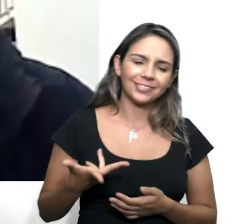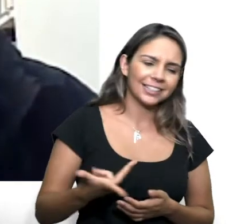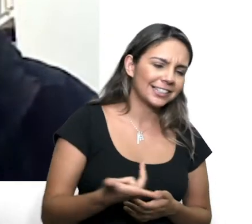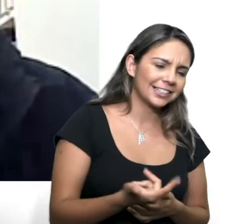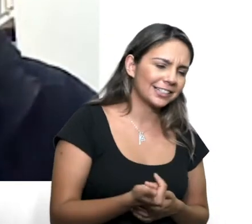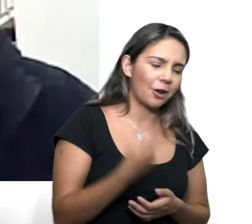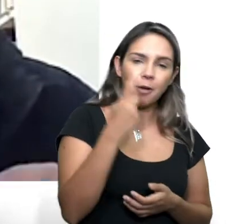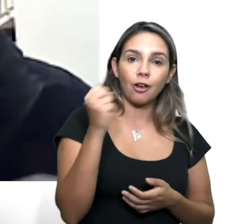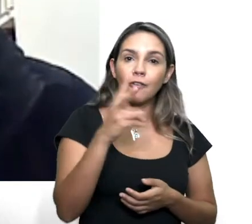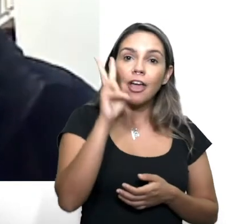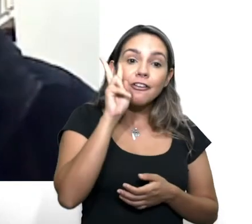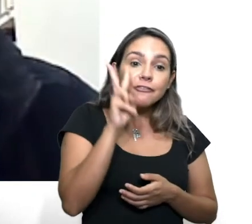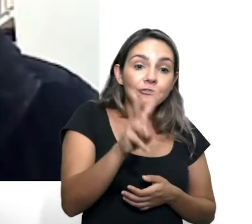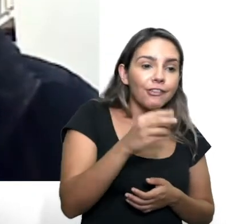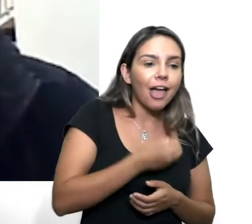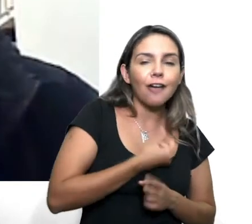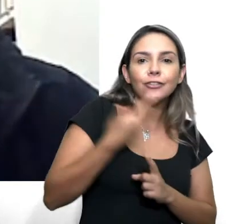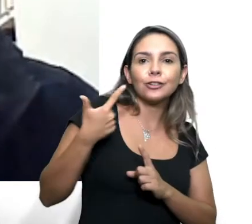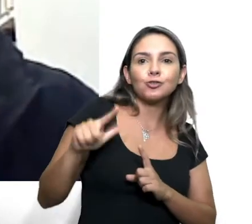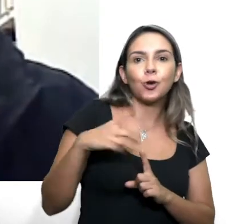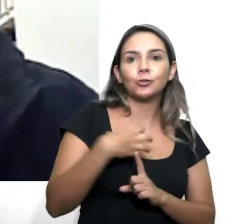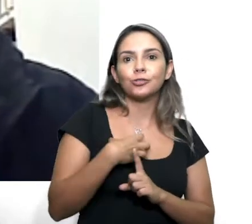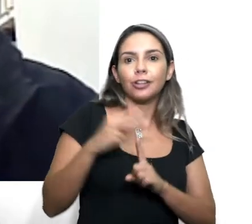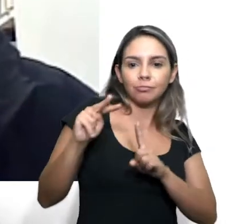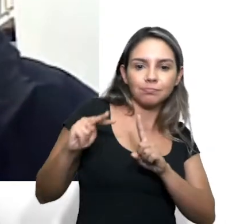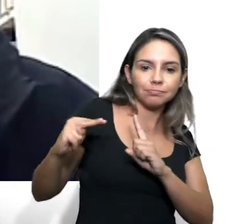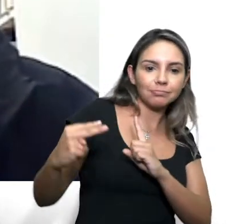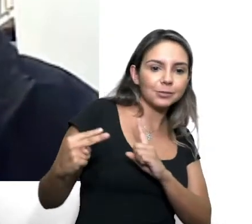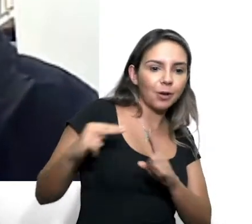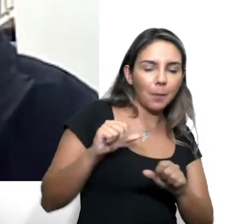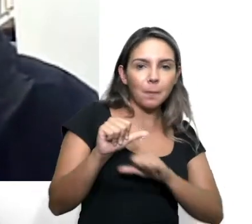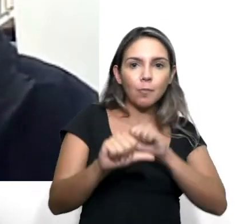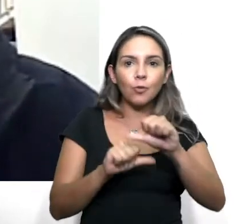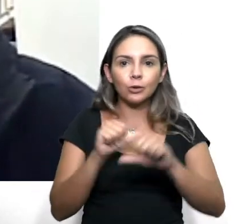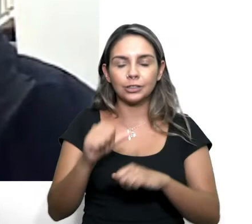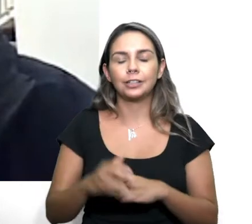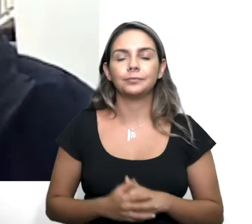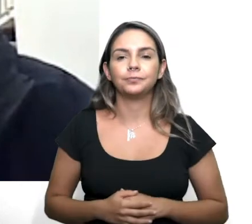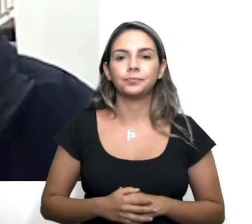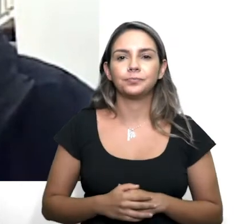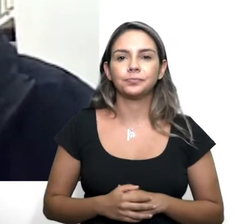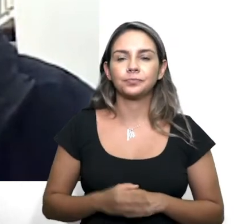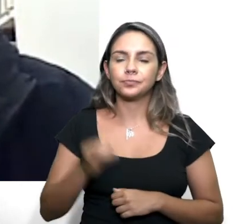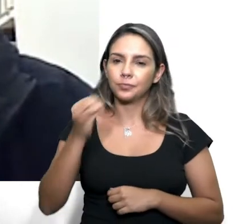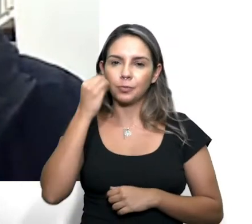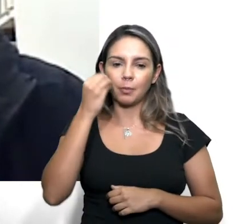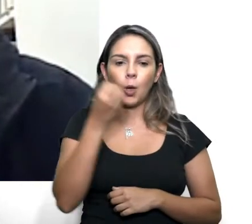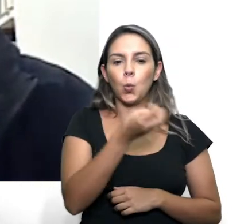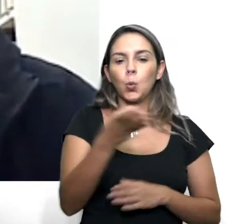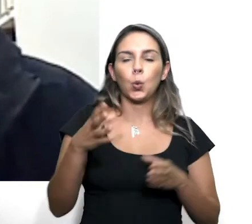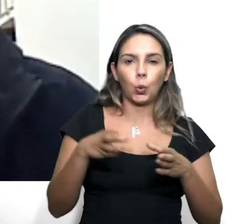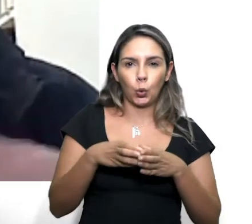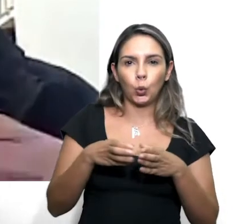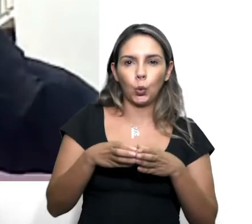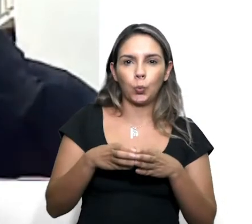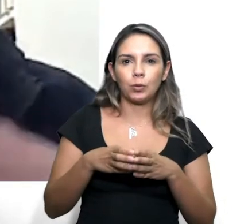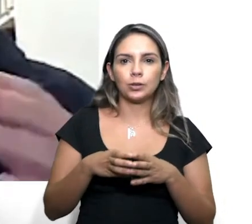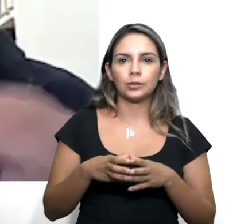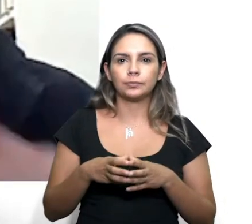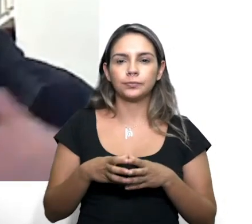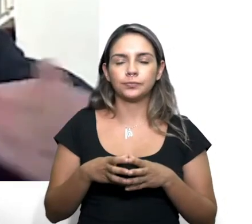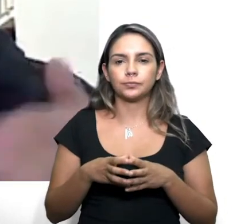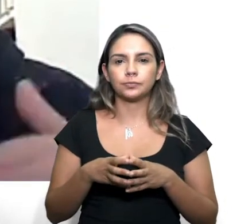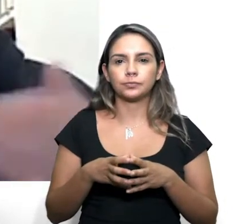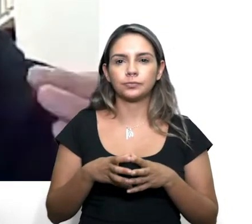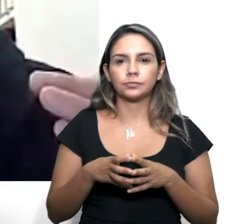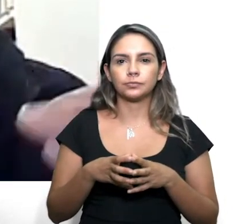extraordinária, uma nova canção de vida. Eu às vezes faço umas experiências com alguns grupos de perguntar